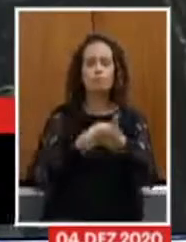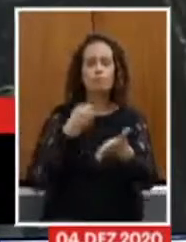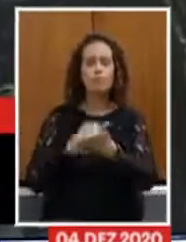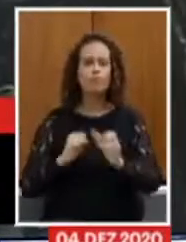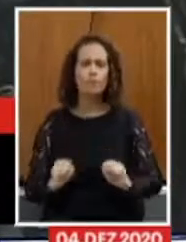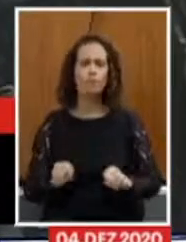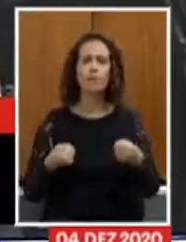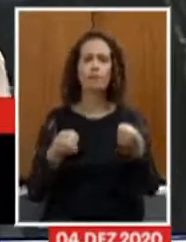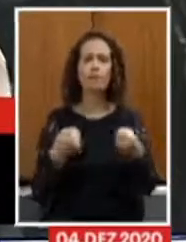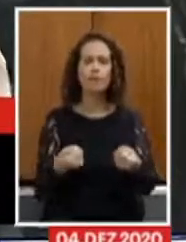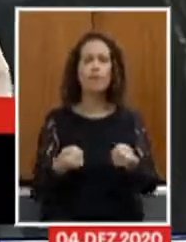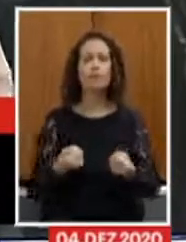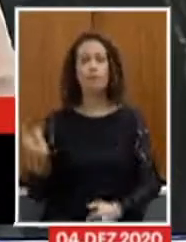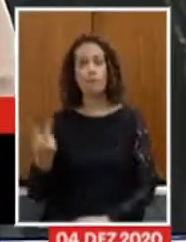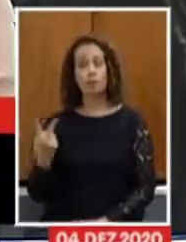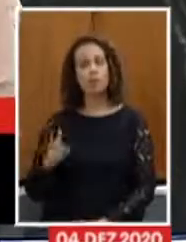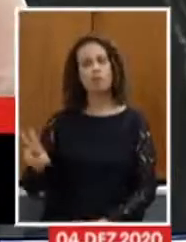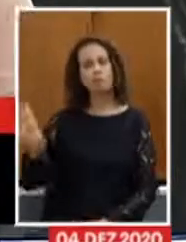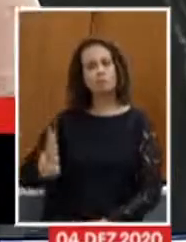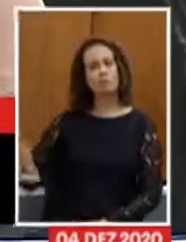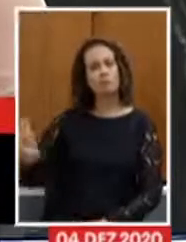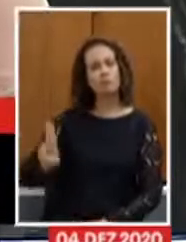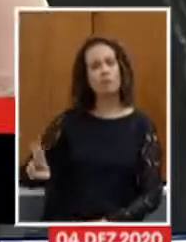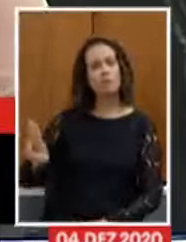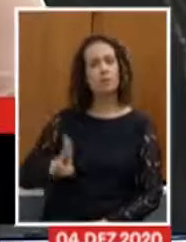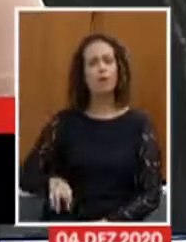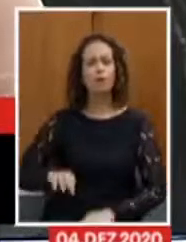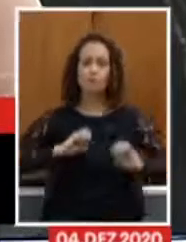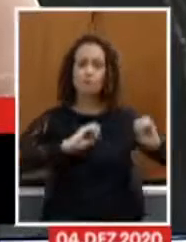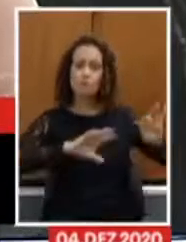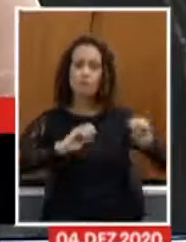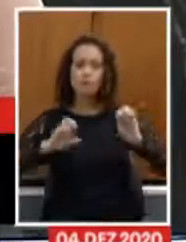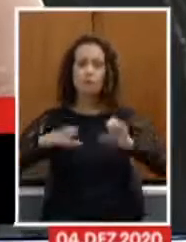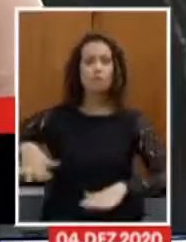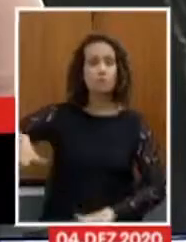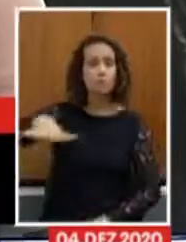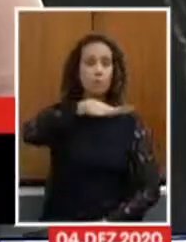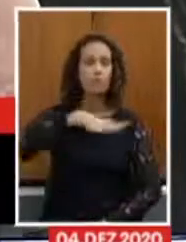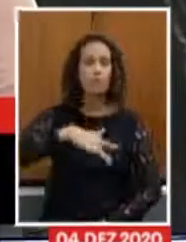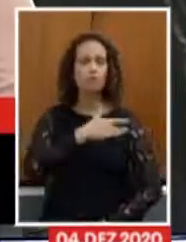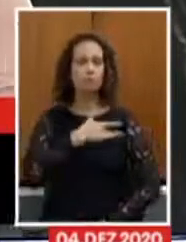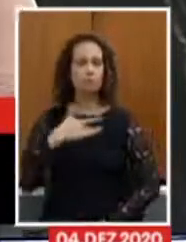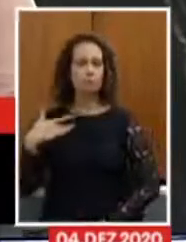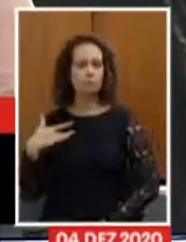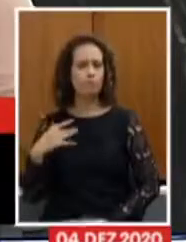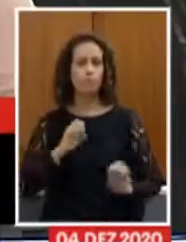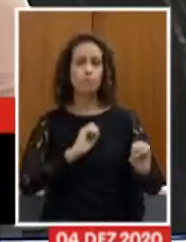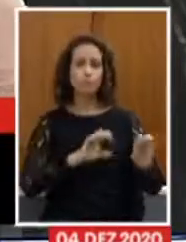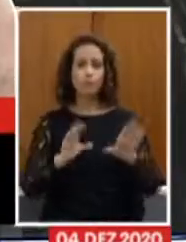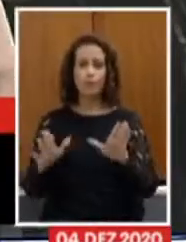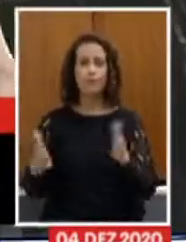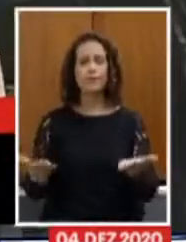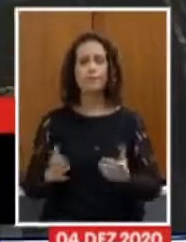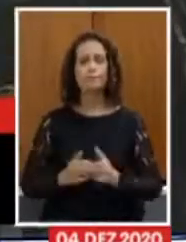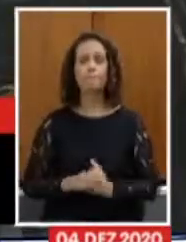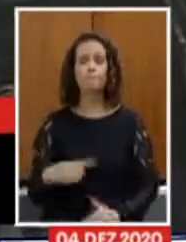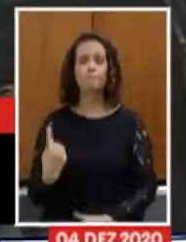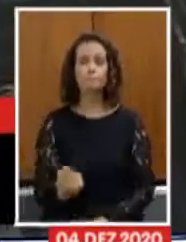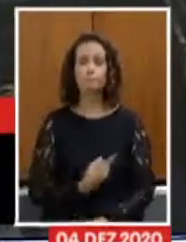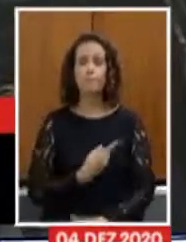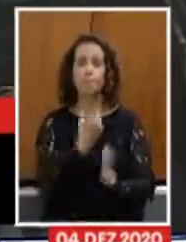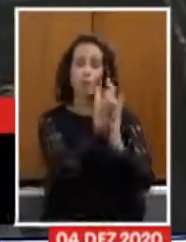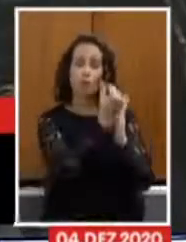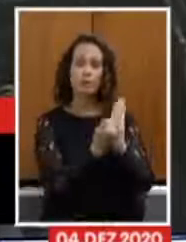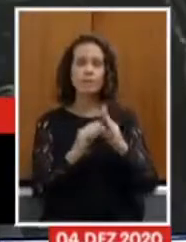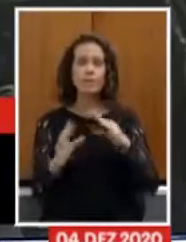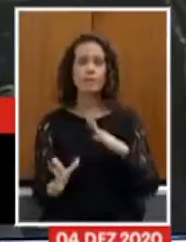da FAPEMIG, da UENG, da Unimontes, da educação e da saúde. E ela, ao ser acrescentada ao nosso orçamento,